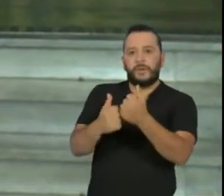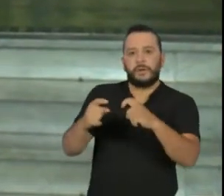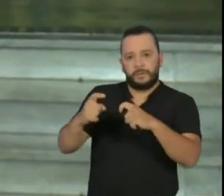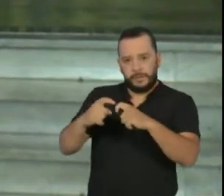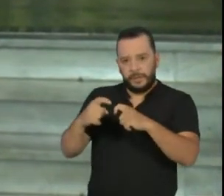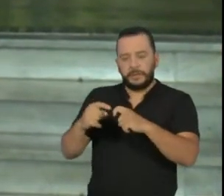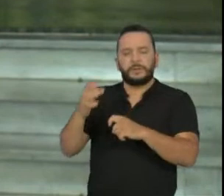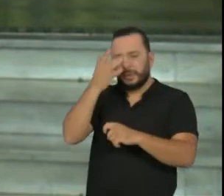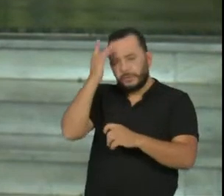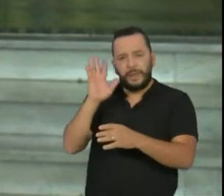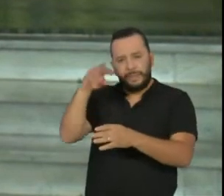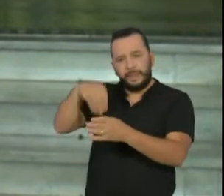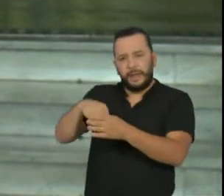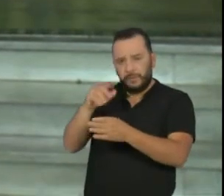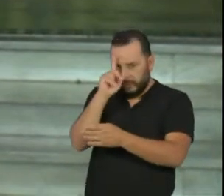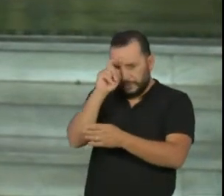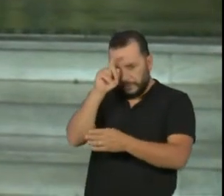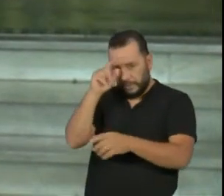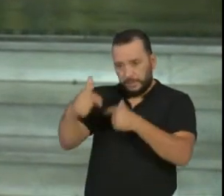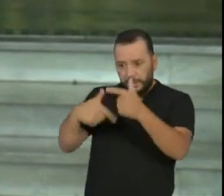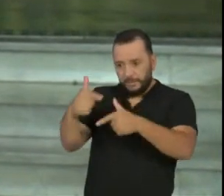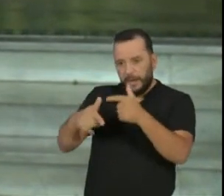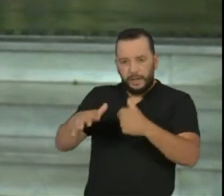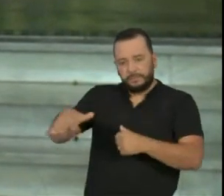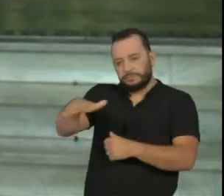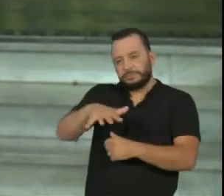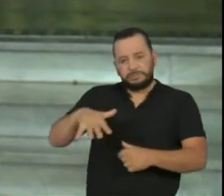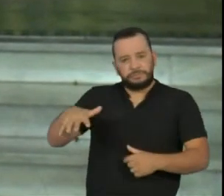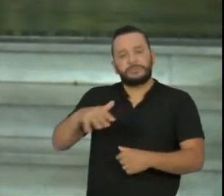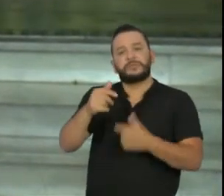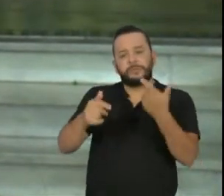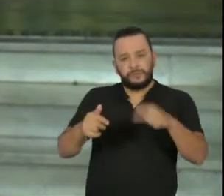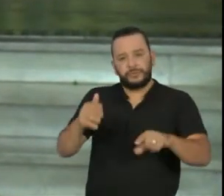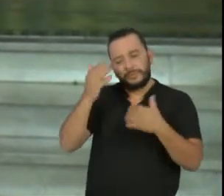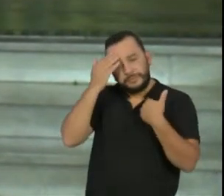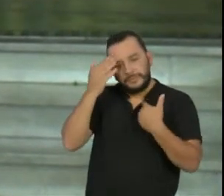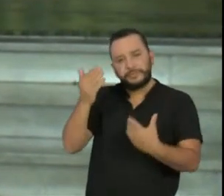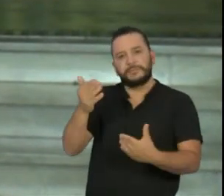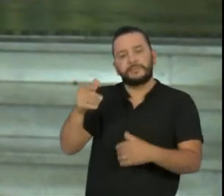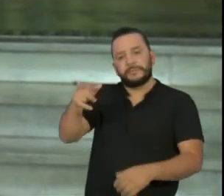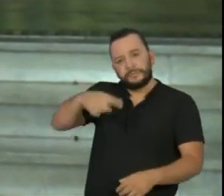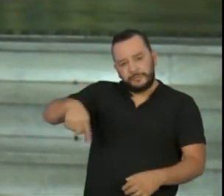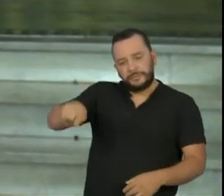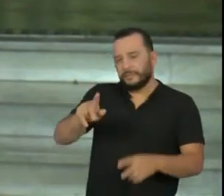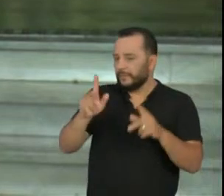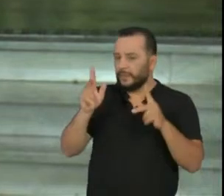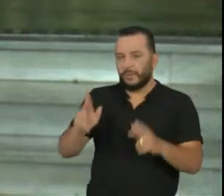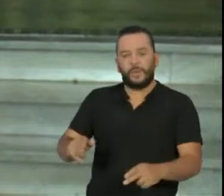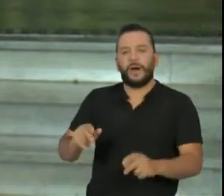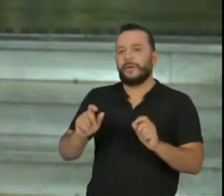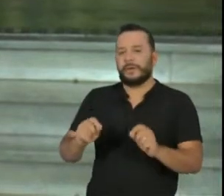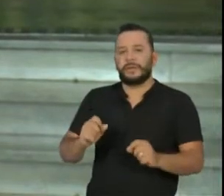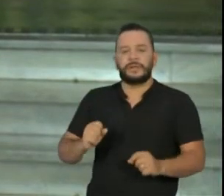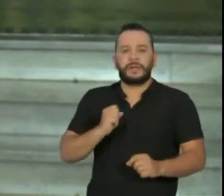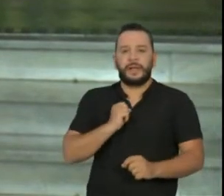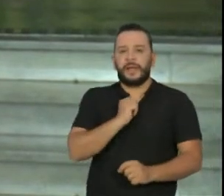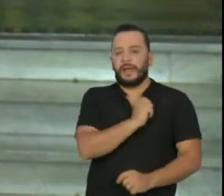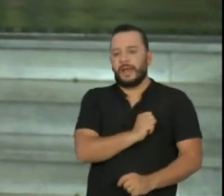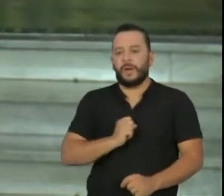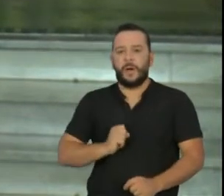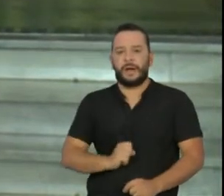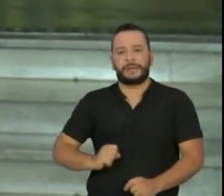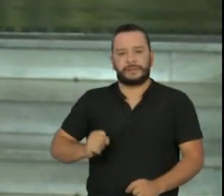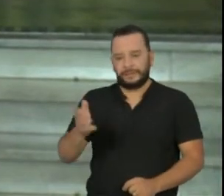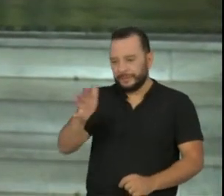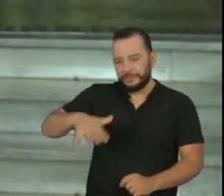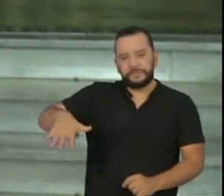que atuam no sistema de saúde pública e privada. Mais uma vez, são os nossos heróis, são aqueles que estão salvando vidas